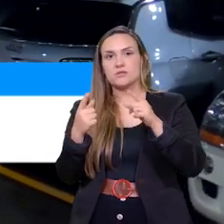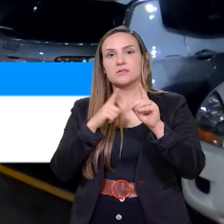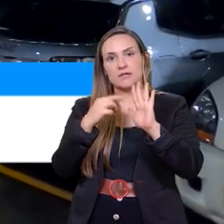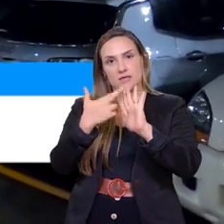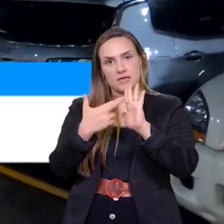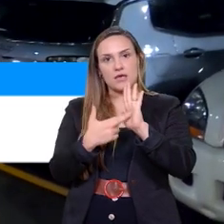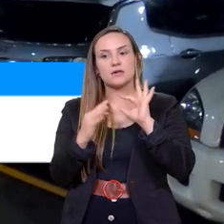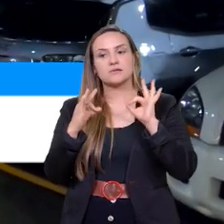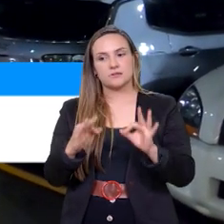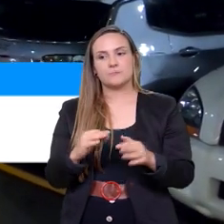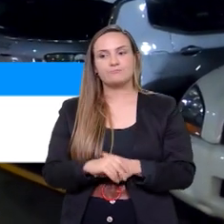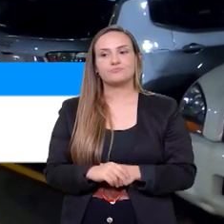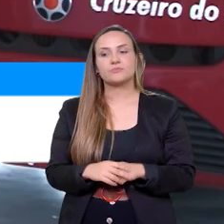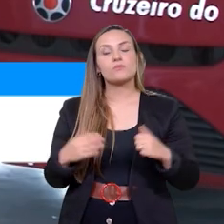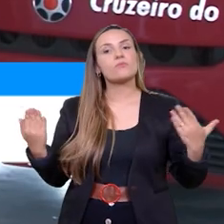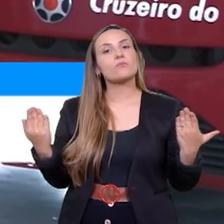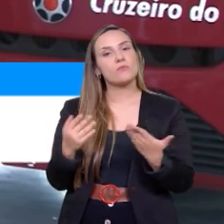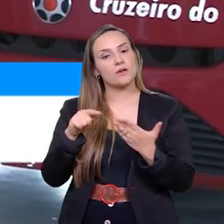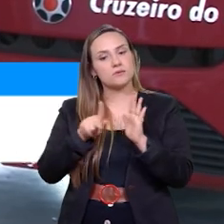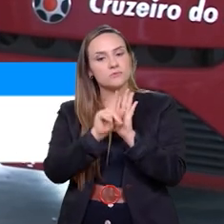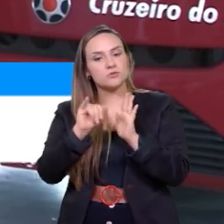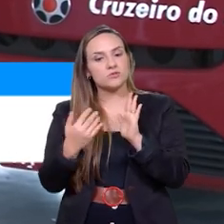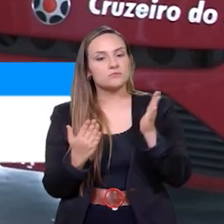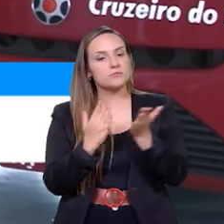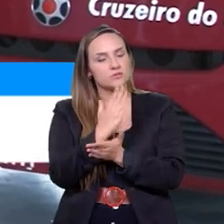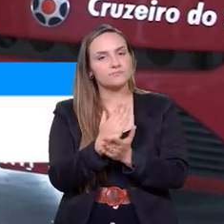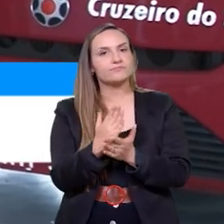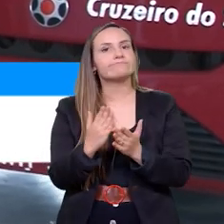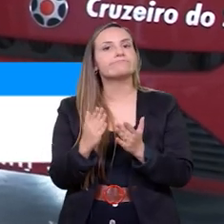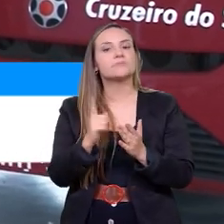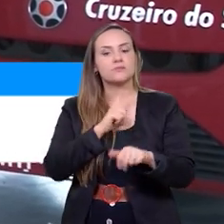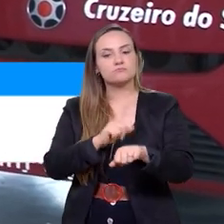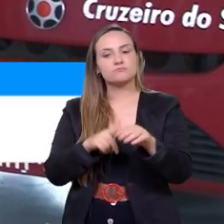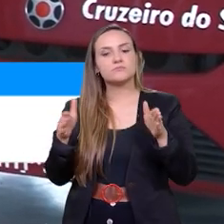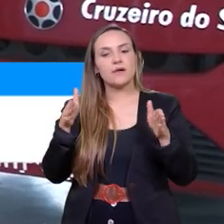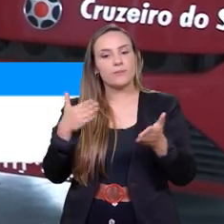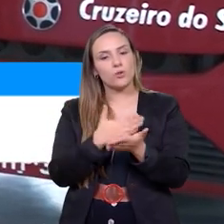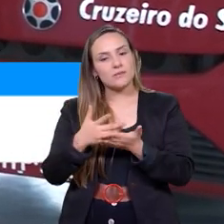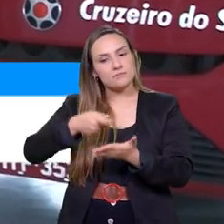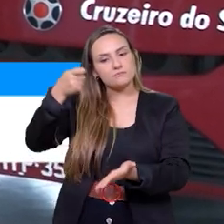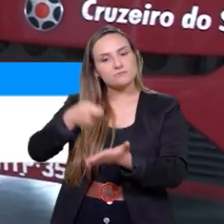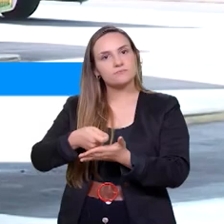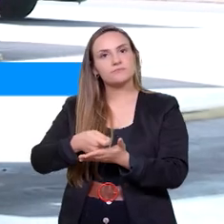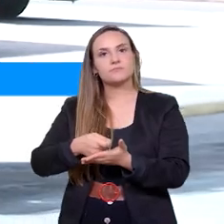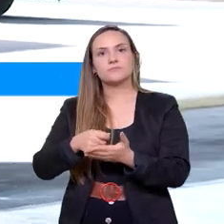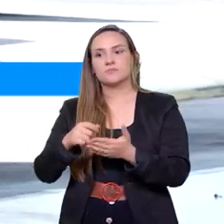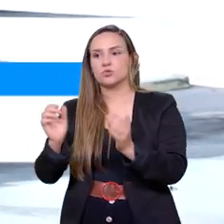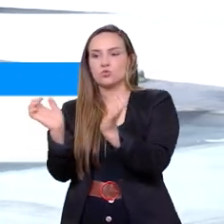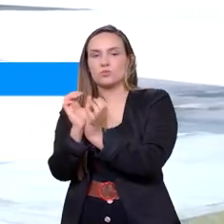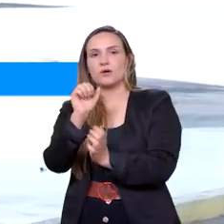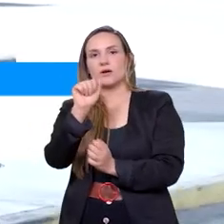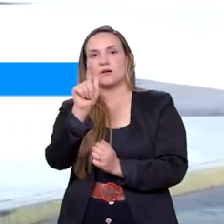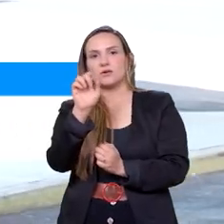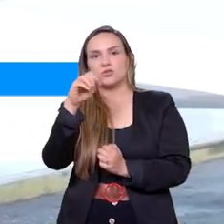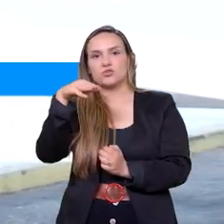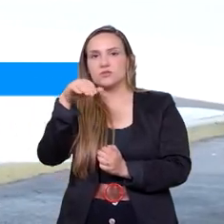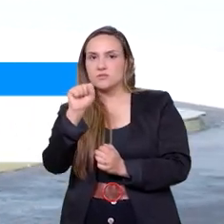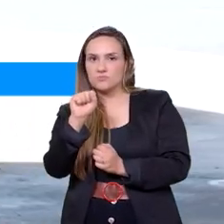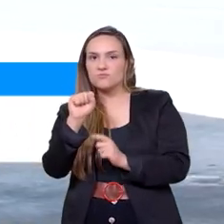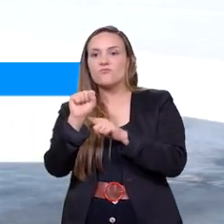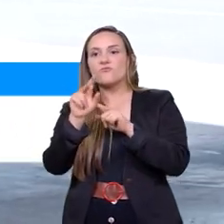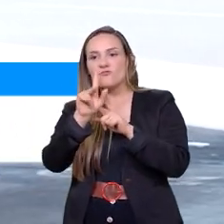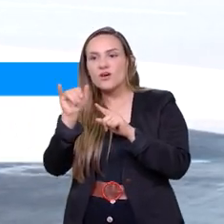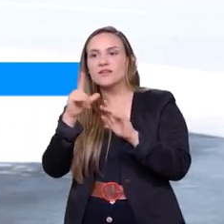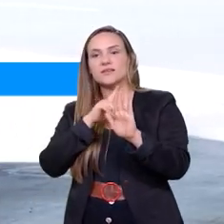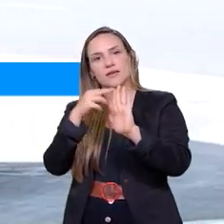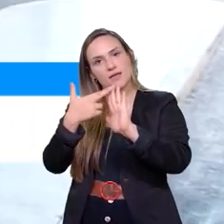a regulamentação do texto com o projeto aprovado a matéria terá um prazo para genes agência Estadual de regulação de